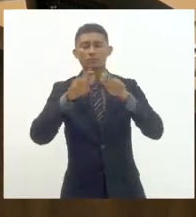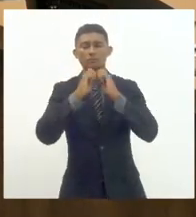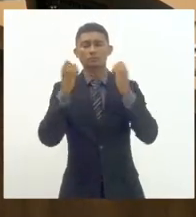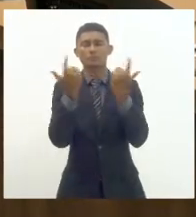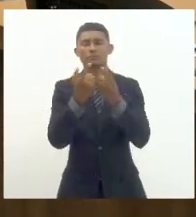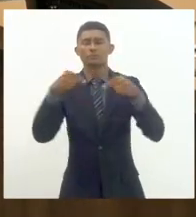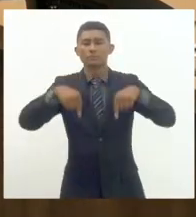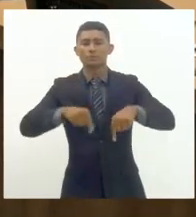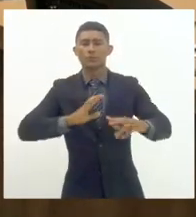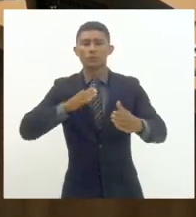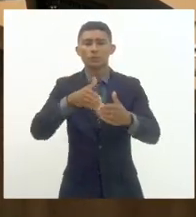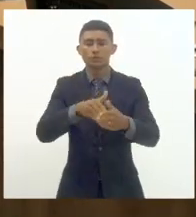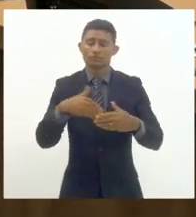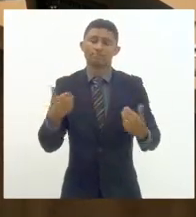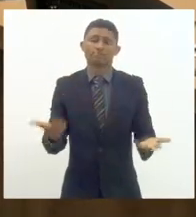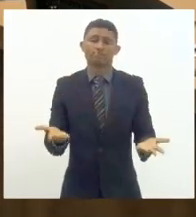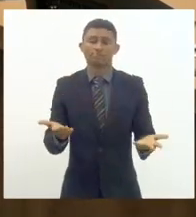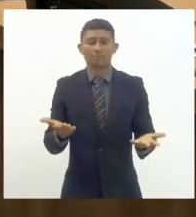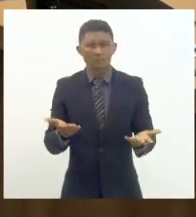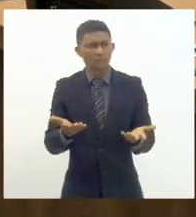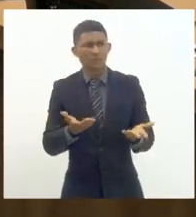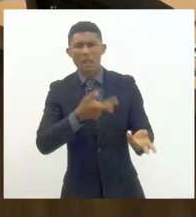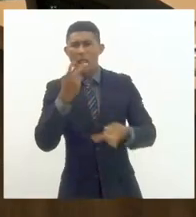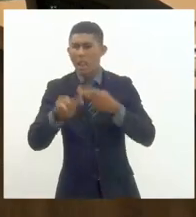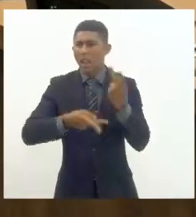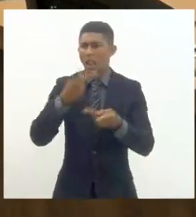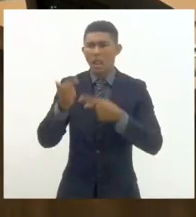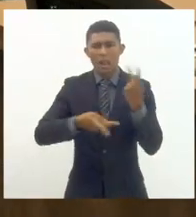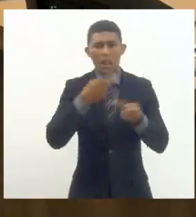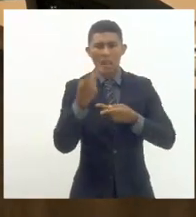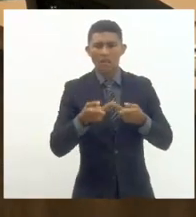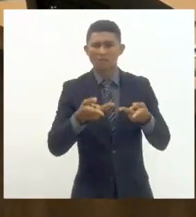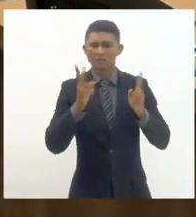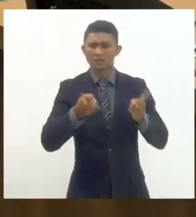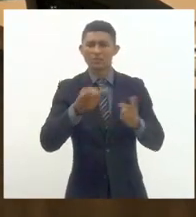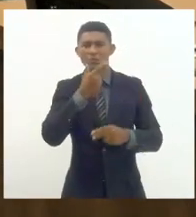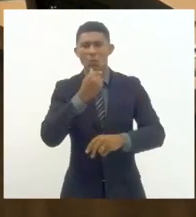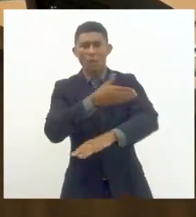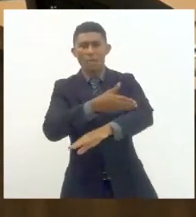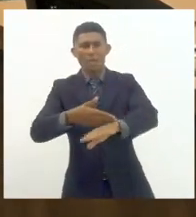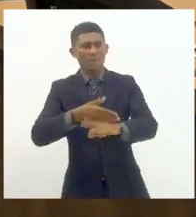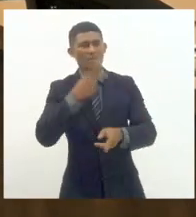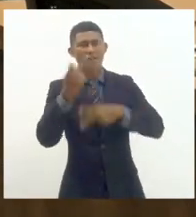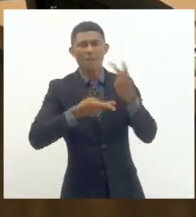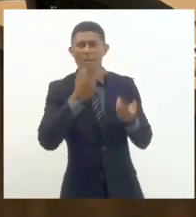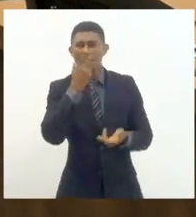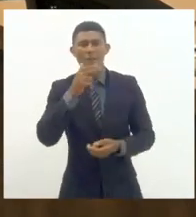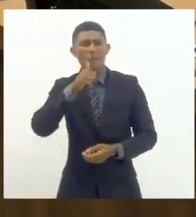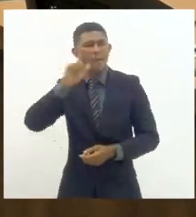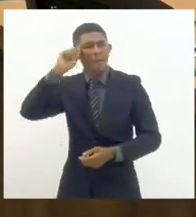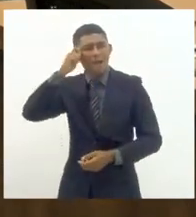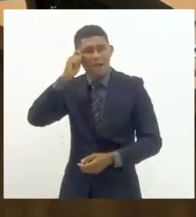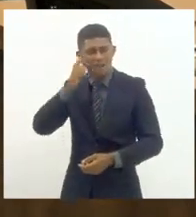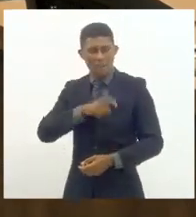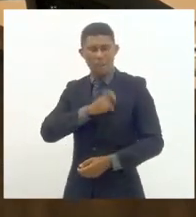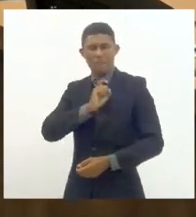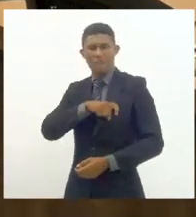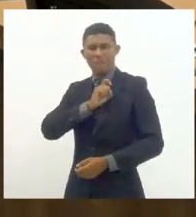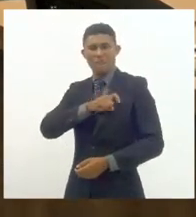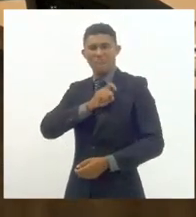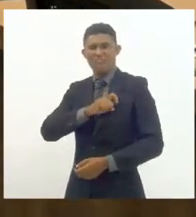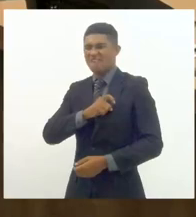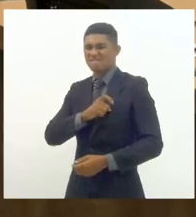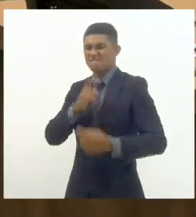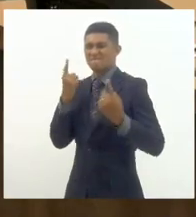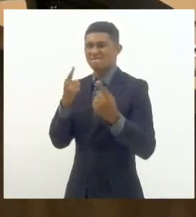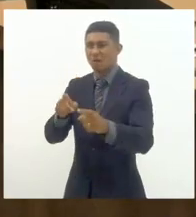Legislativa. Então, por óbvio, toda falaciosa fala de um homem branco que odeia as mulheres pretas é